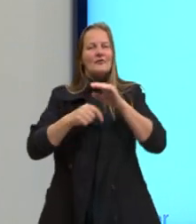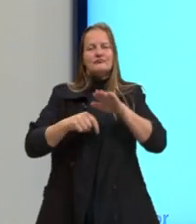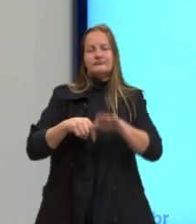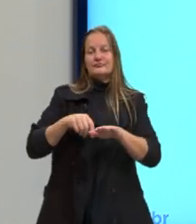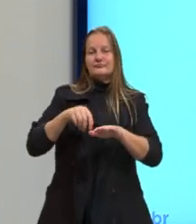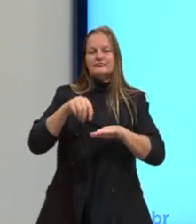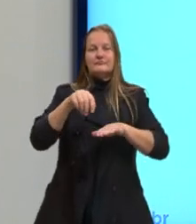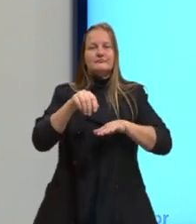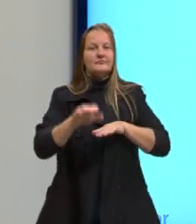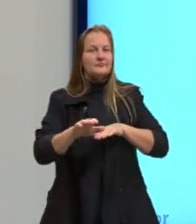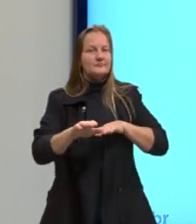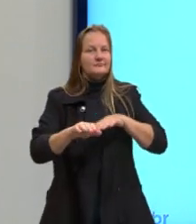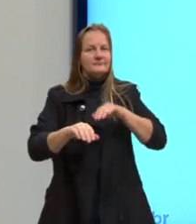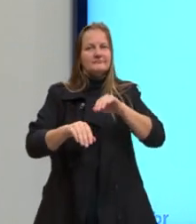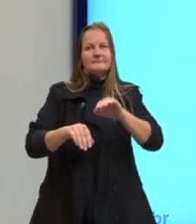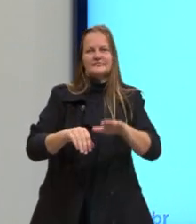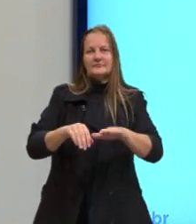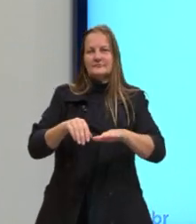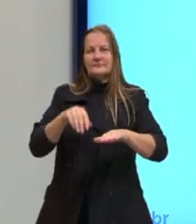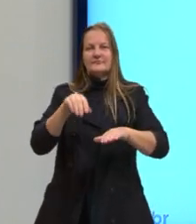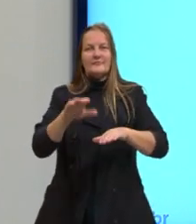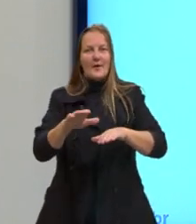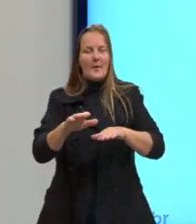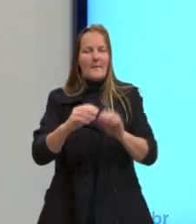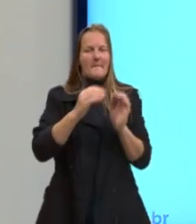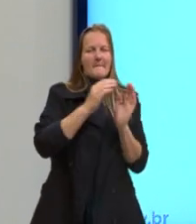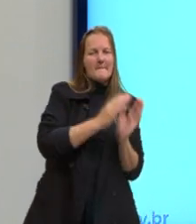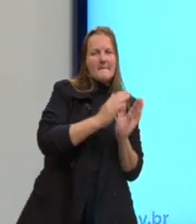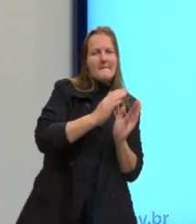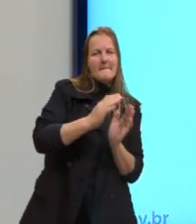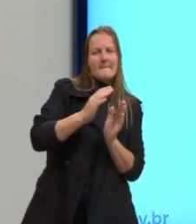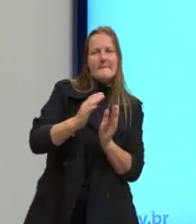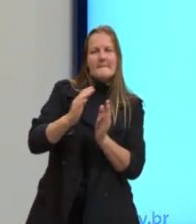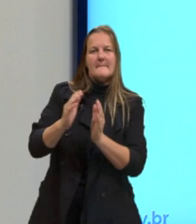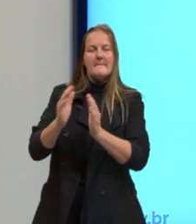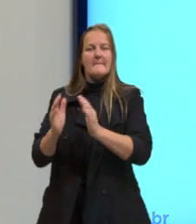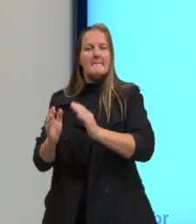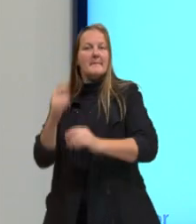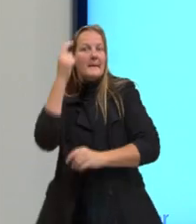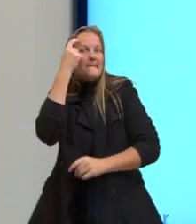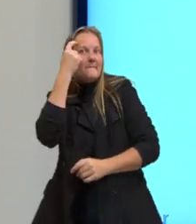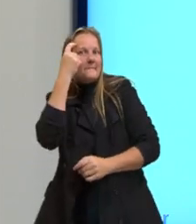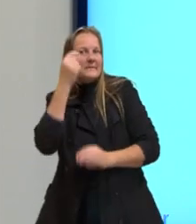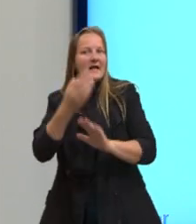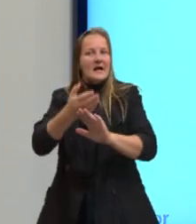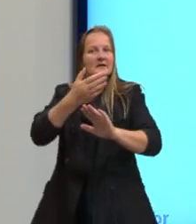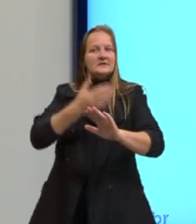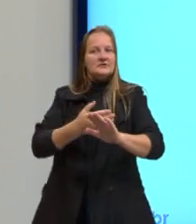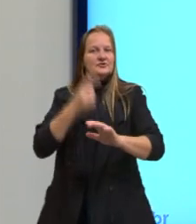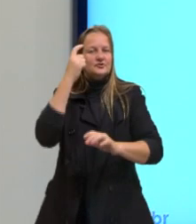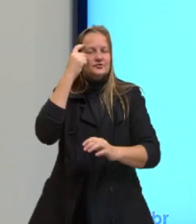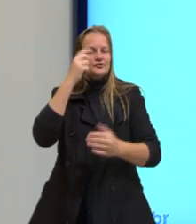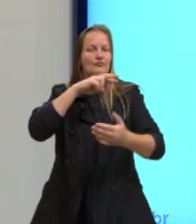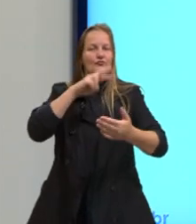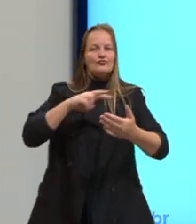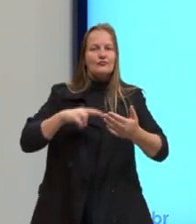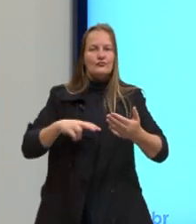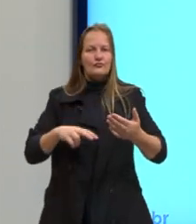desafiar para que vocês atendem a mentalmente realmente fazer essa